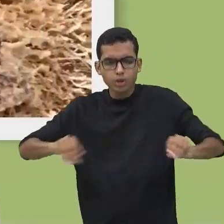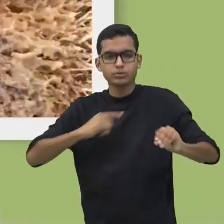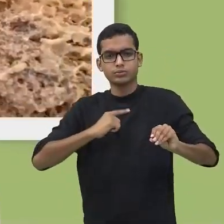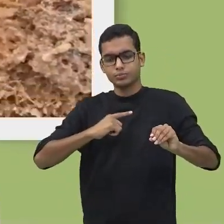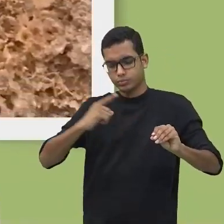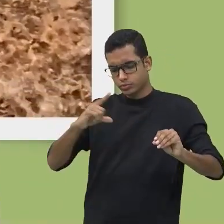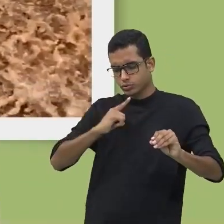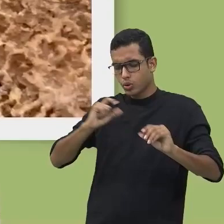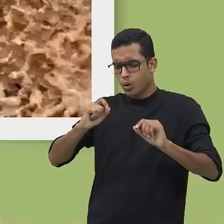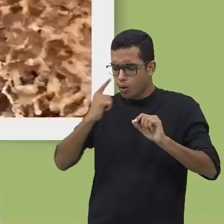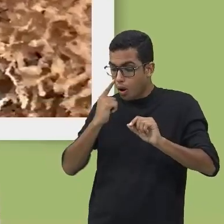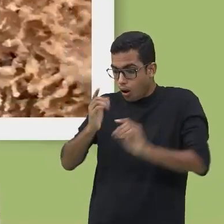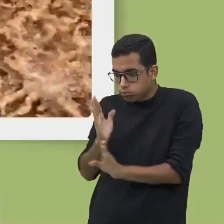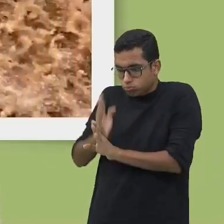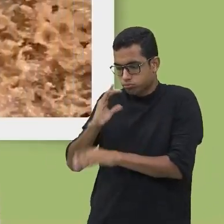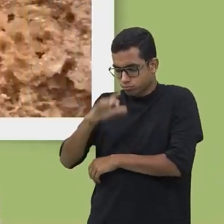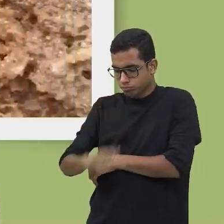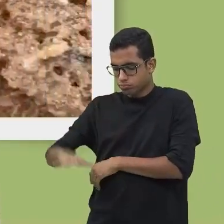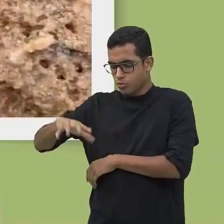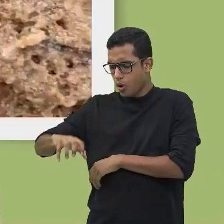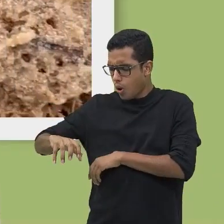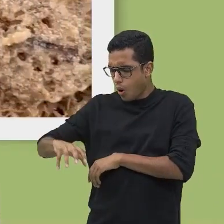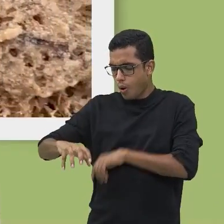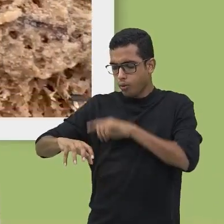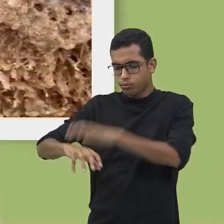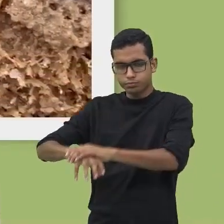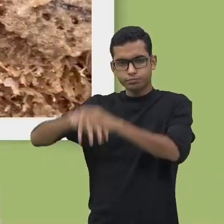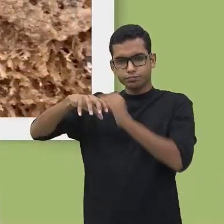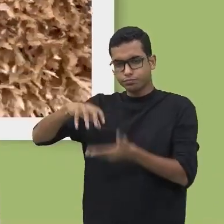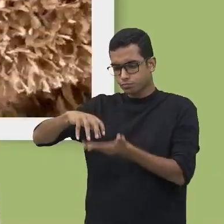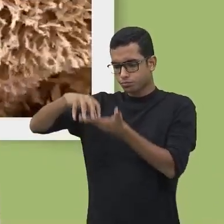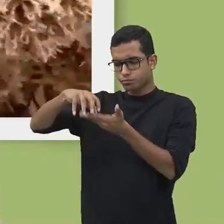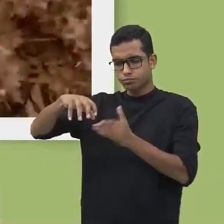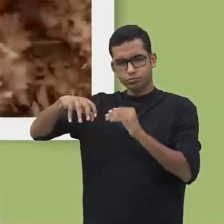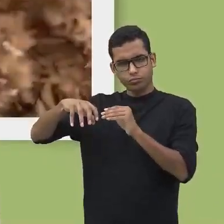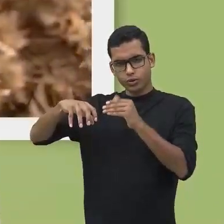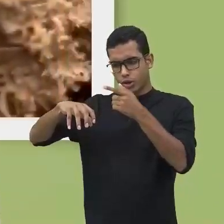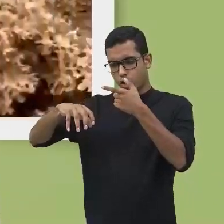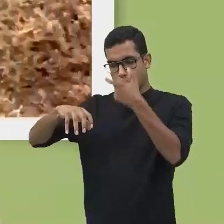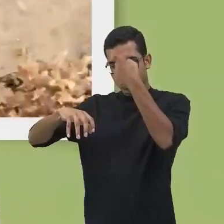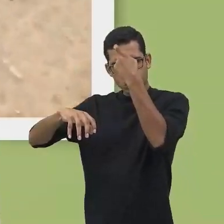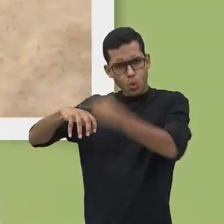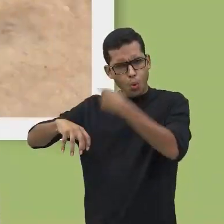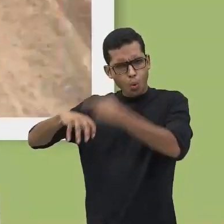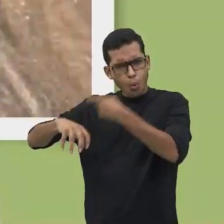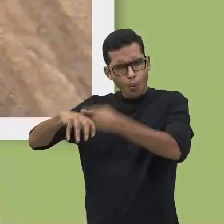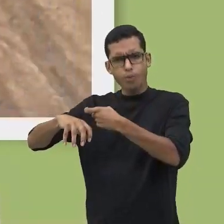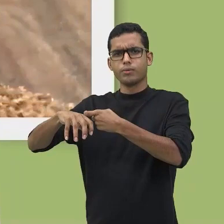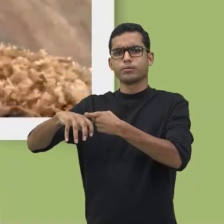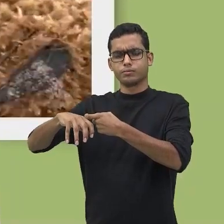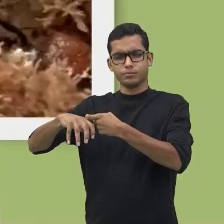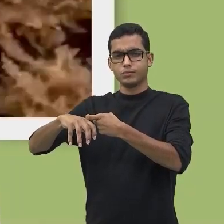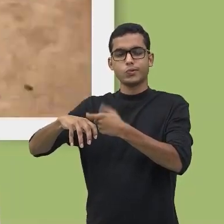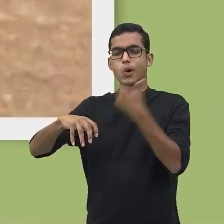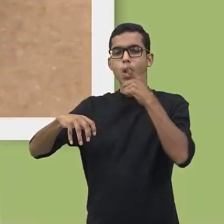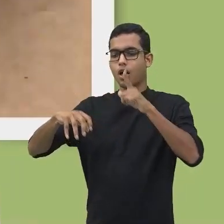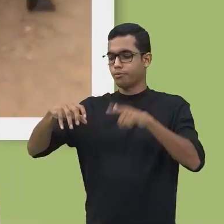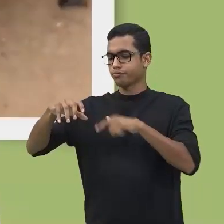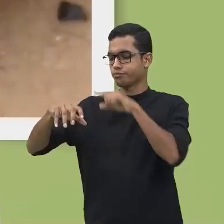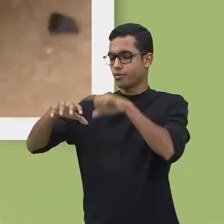tá? Elas já são mais rígidas, não dá pra gente pegar e tomar banho, por exemplo, com elas,